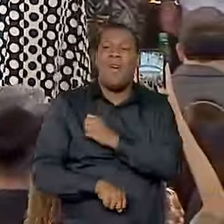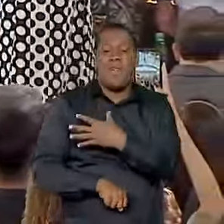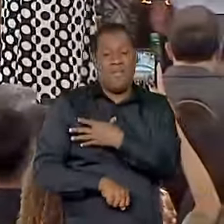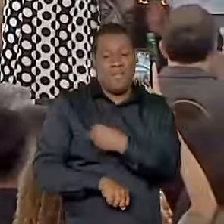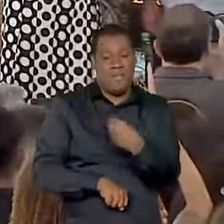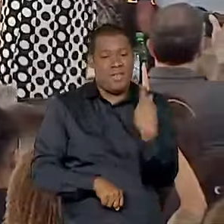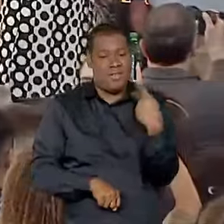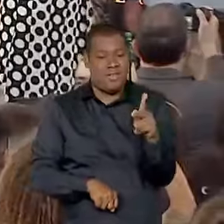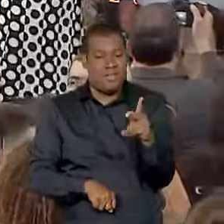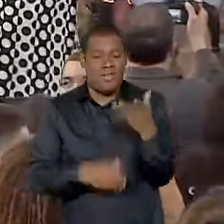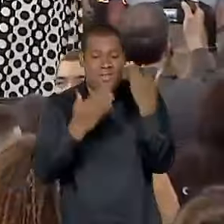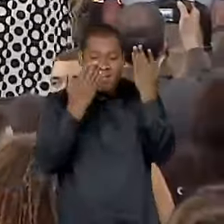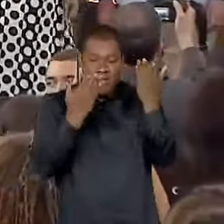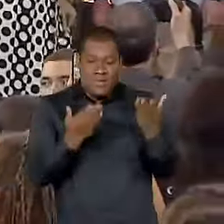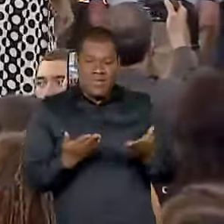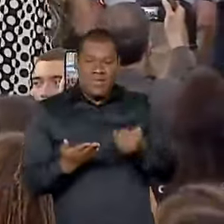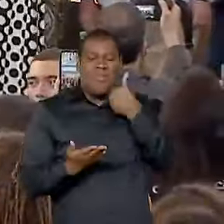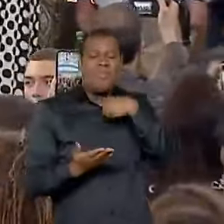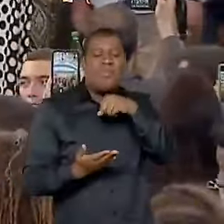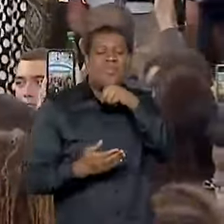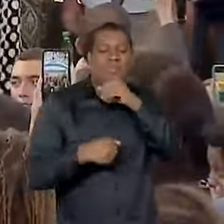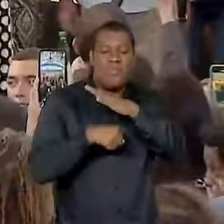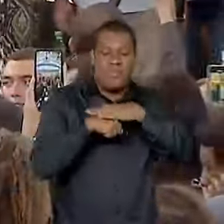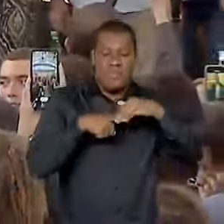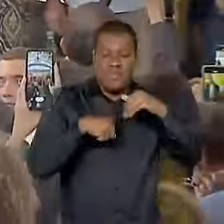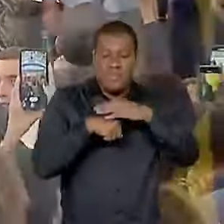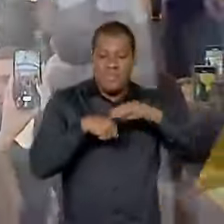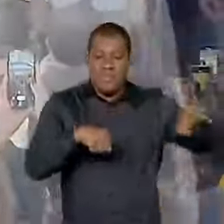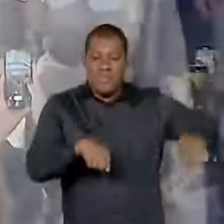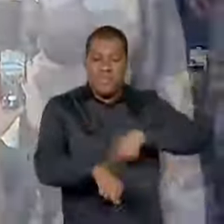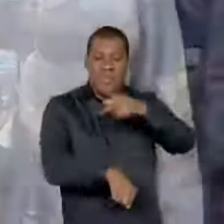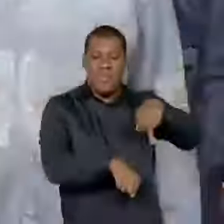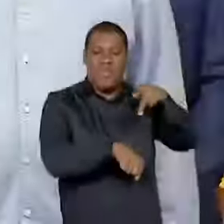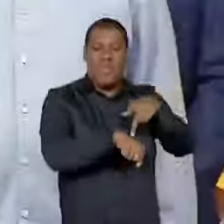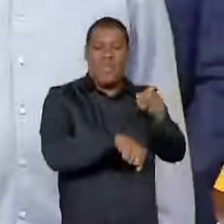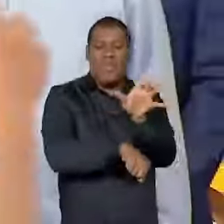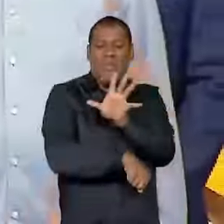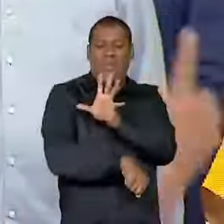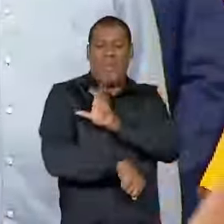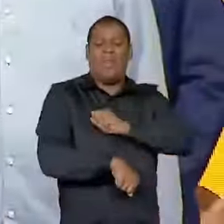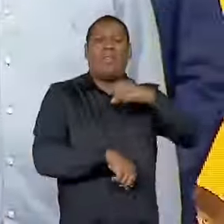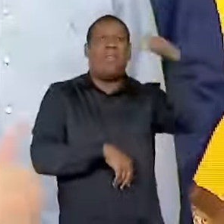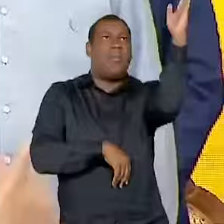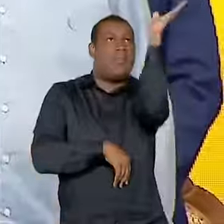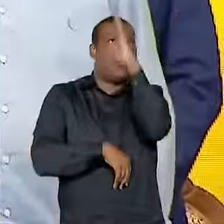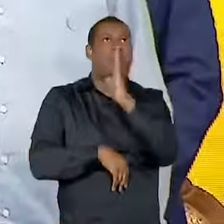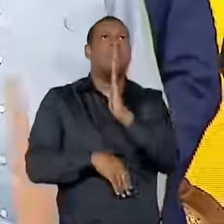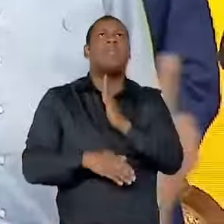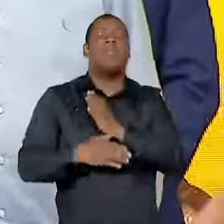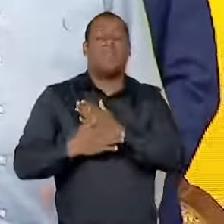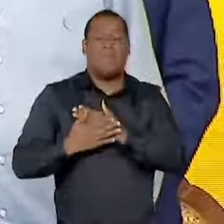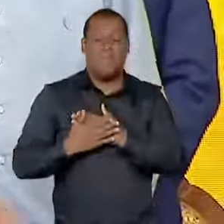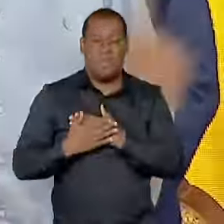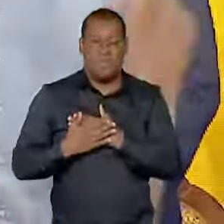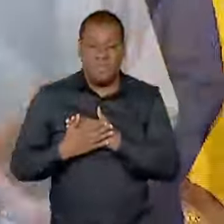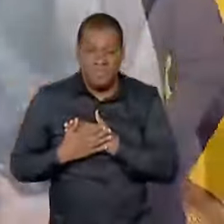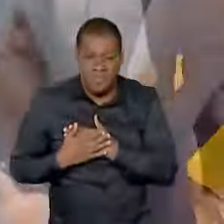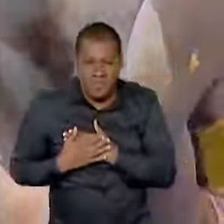Dos filhos desse sol és mãe gentil, pátria amada,